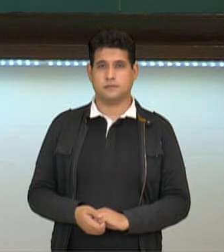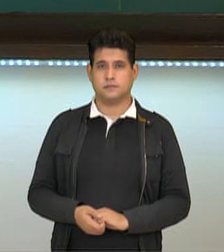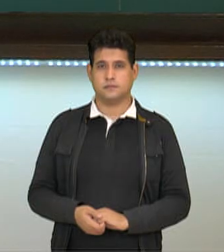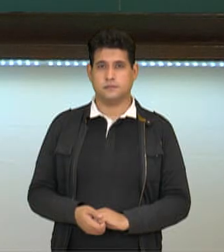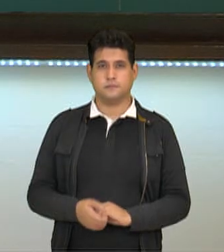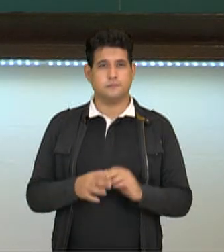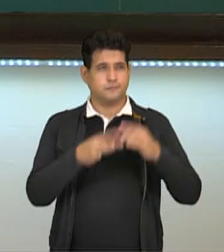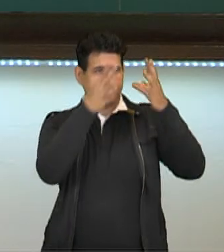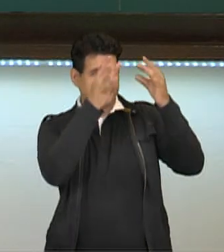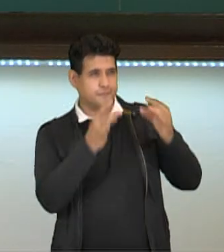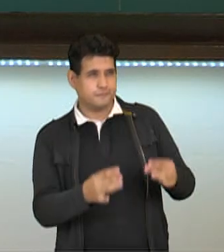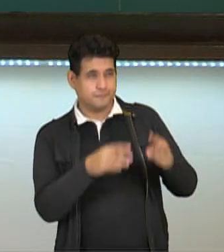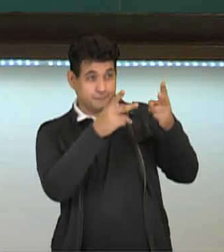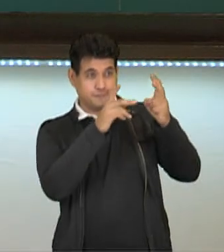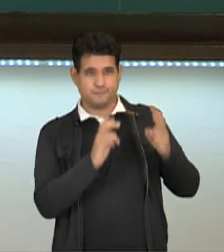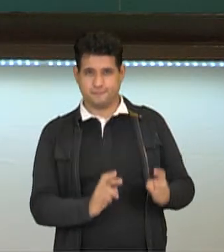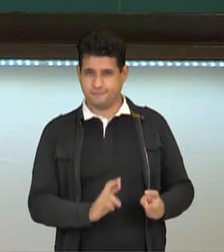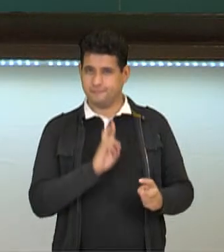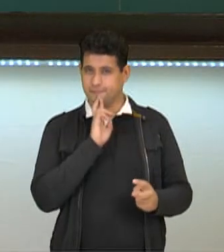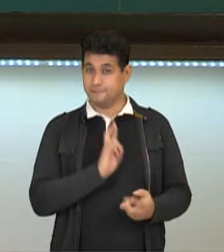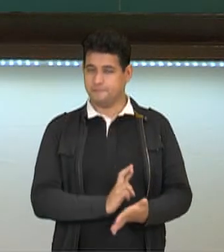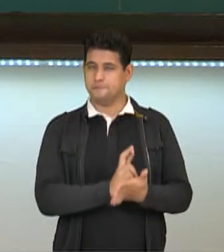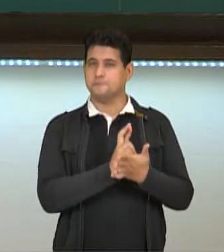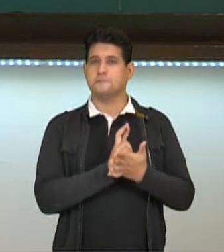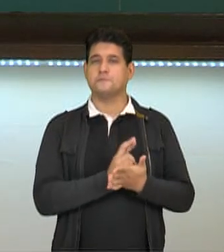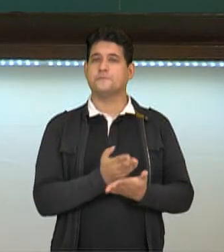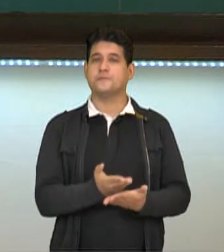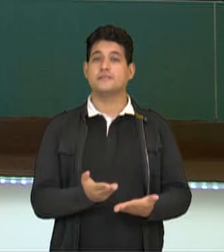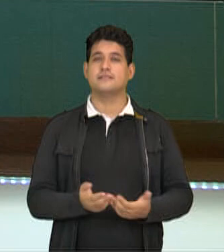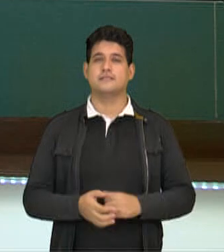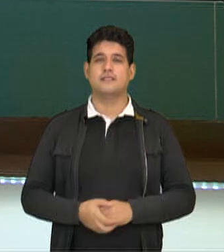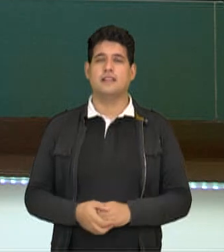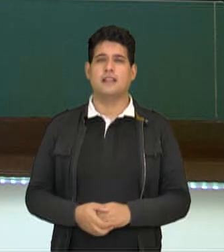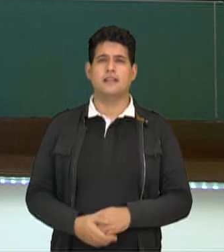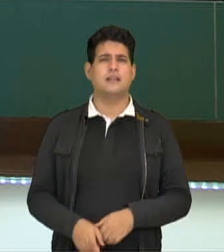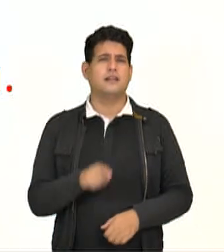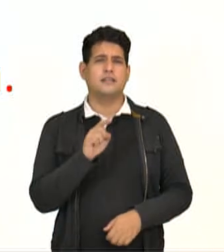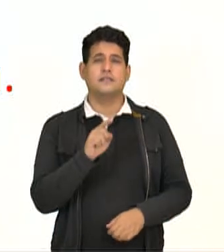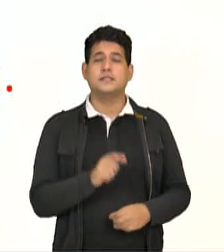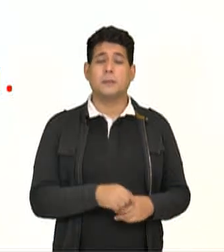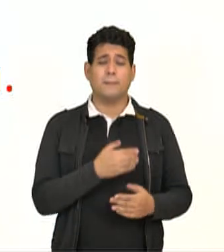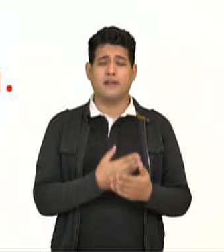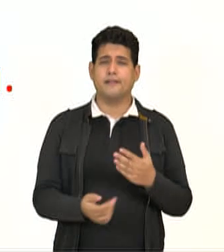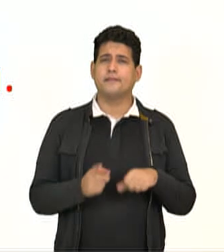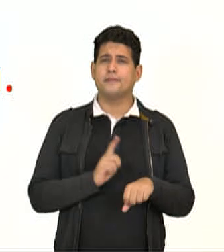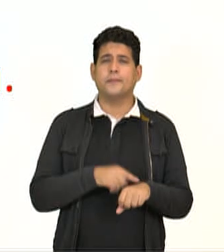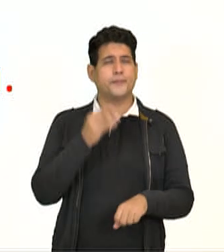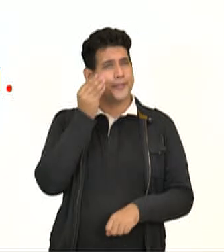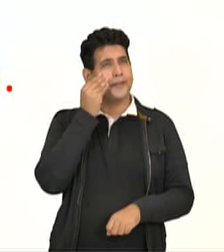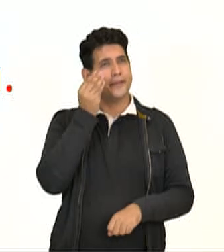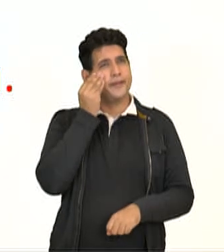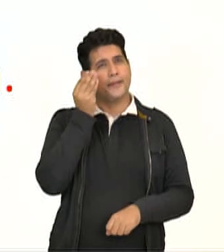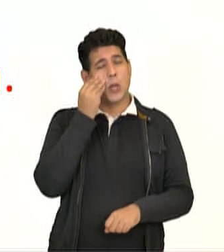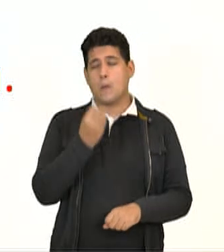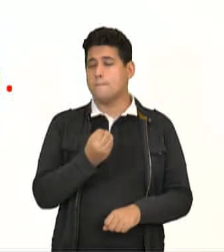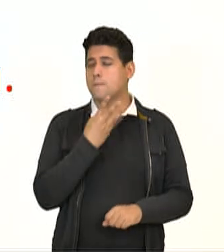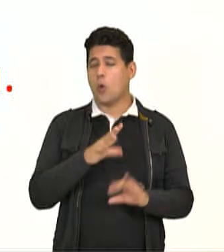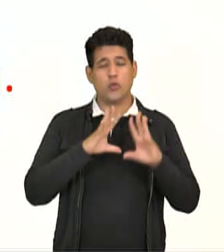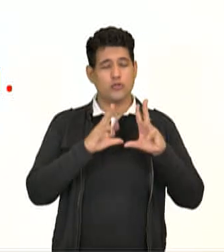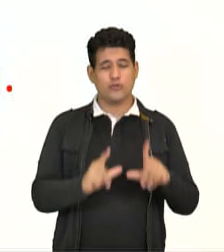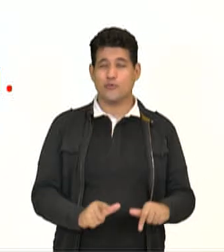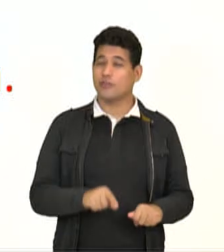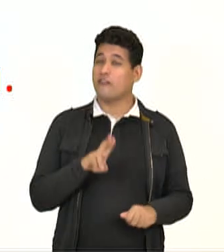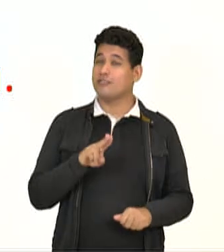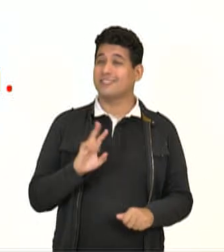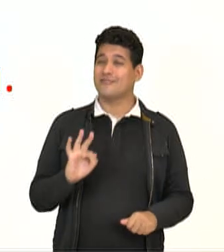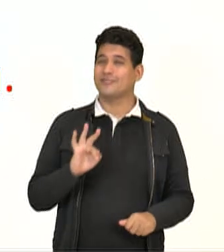Let's check the answer. Vamos conferir ali a resposta de vocês. Se você gastar o seu tempo tentando ser bom em tudo, você